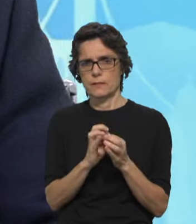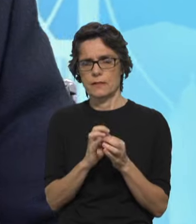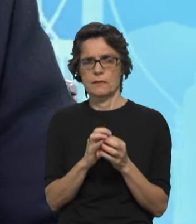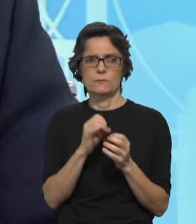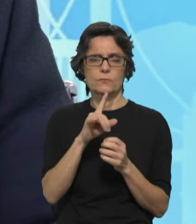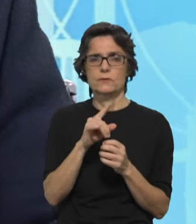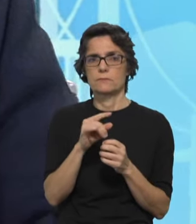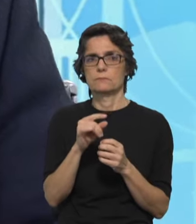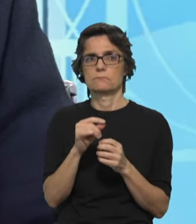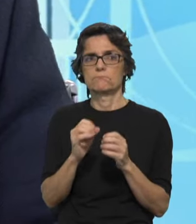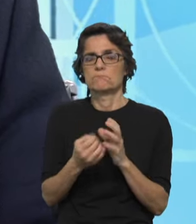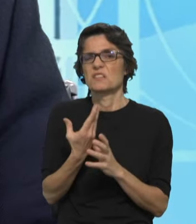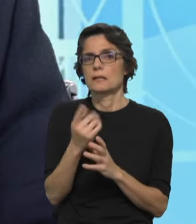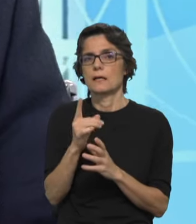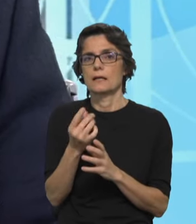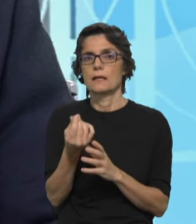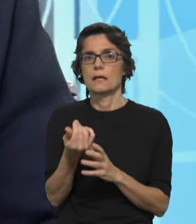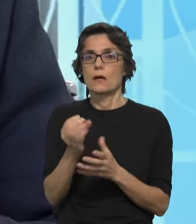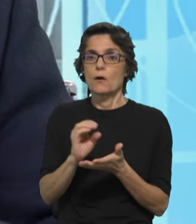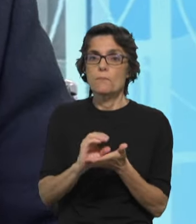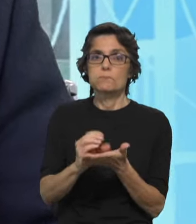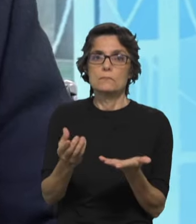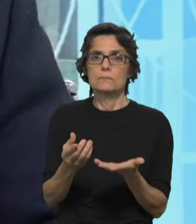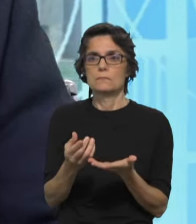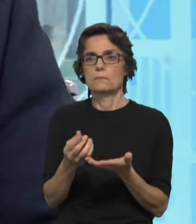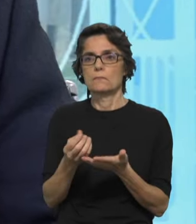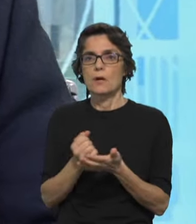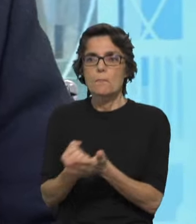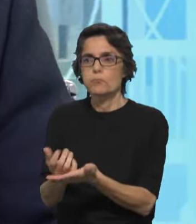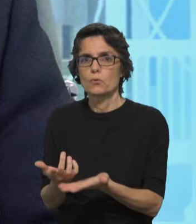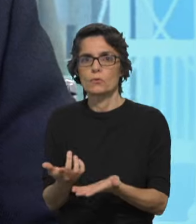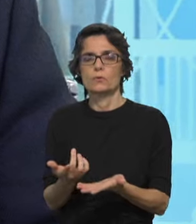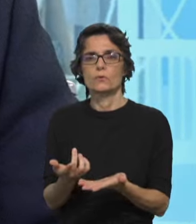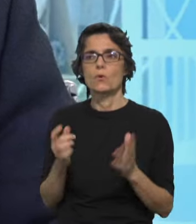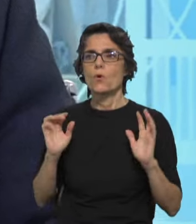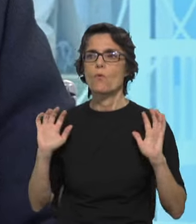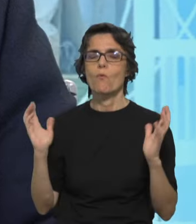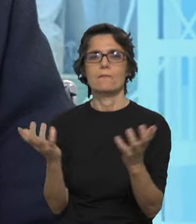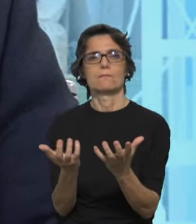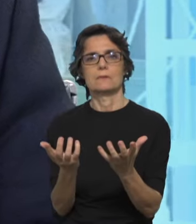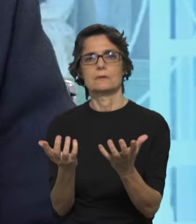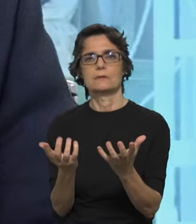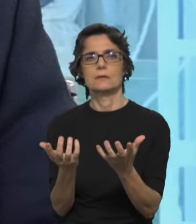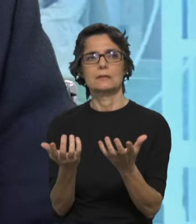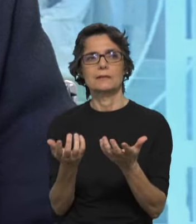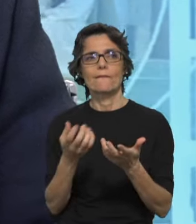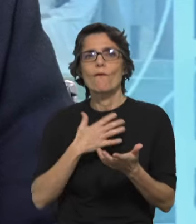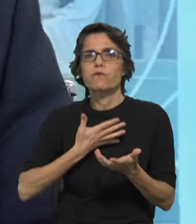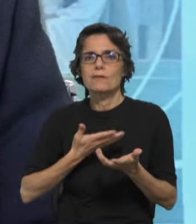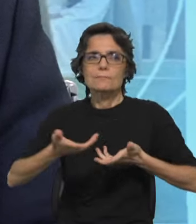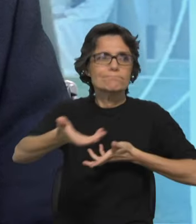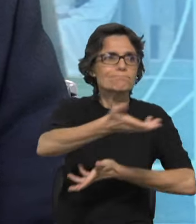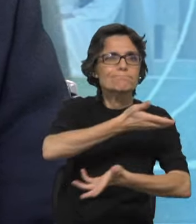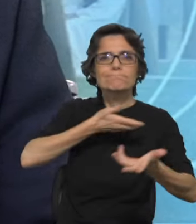subsídios, ajudas, digamos assim, que se criasse um ambiente de partilha, mesmo entre as dioceses, no